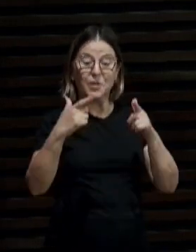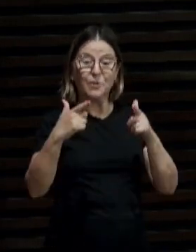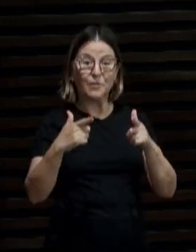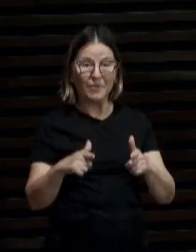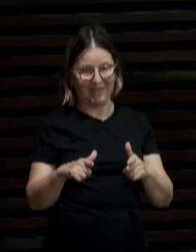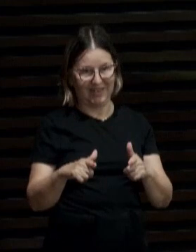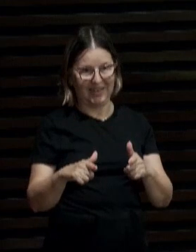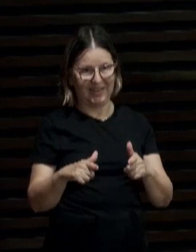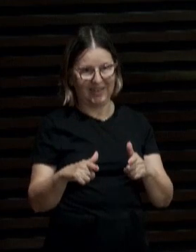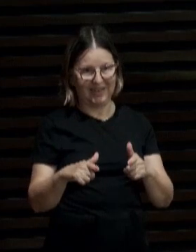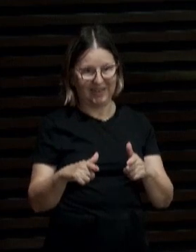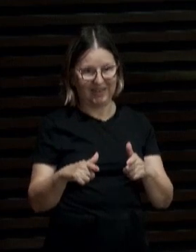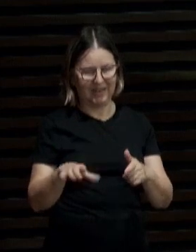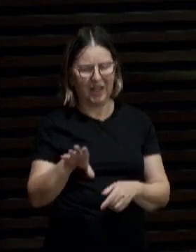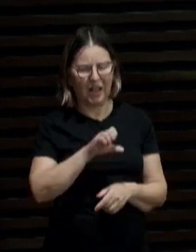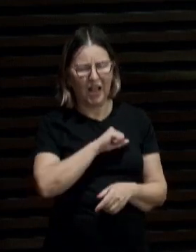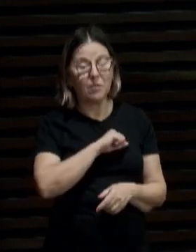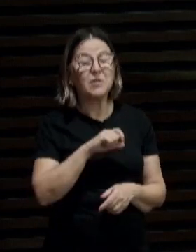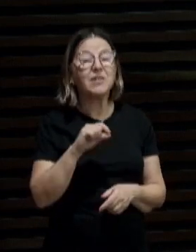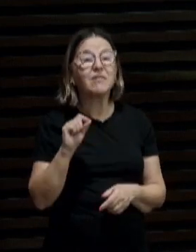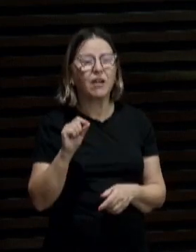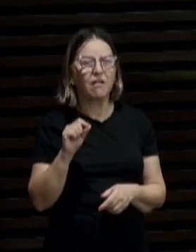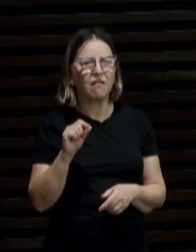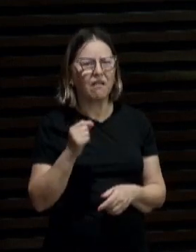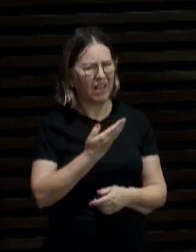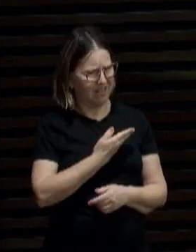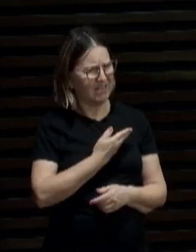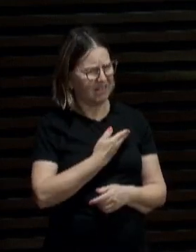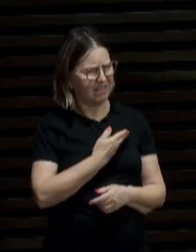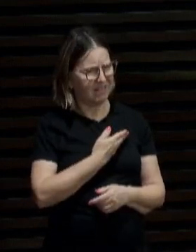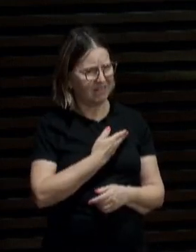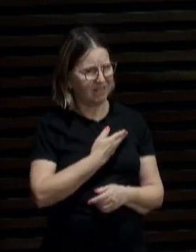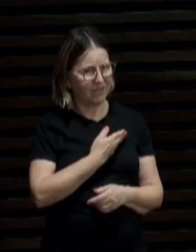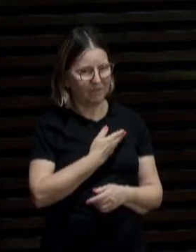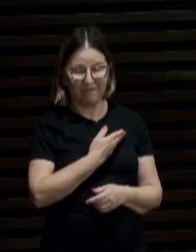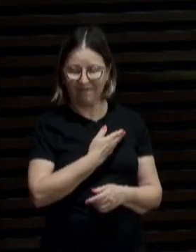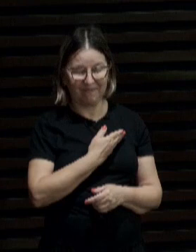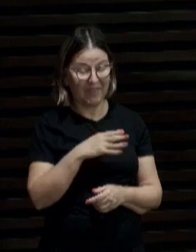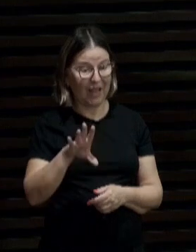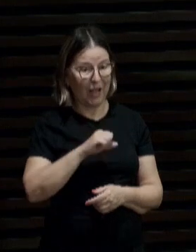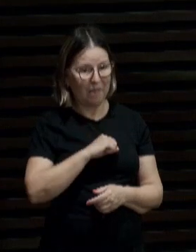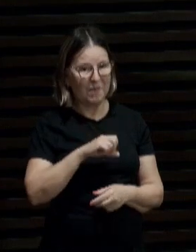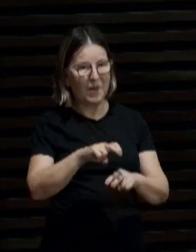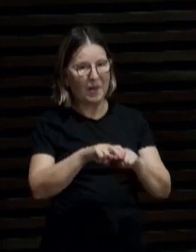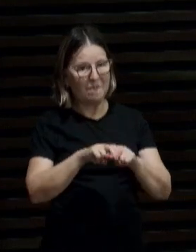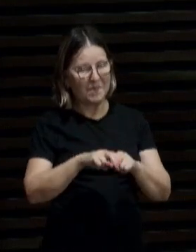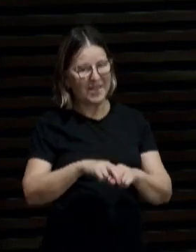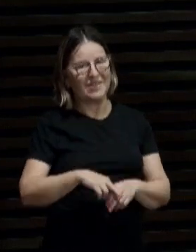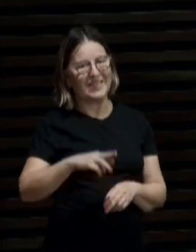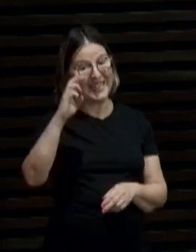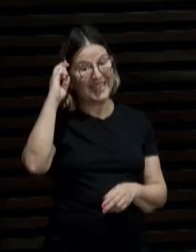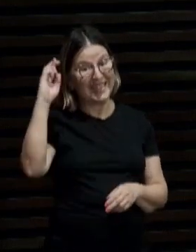amor é esse, meu irmão? É um amor de amizade? É um amor Não, é um amor pelo próprio Jesus Cristo. Aqui está se referindo